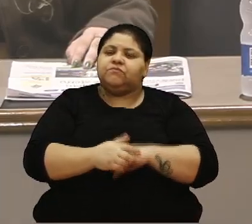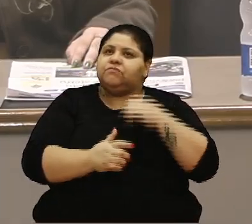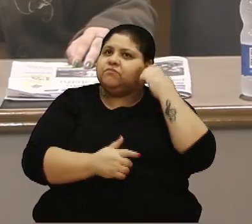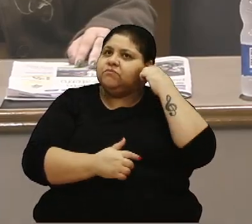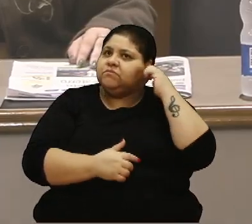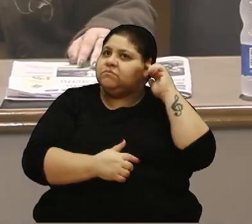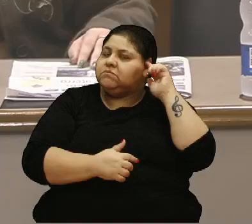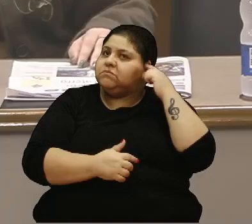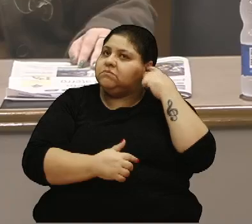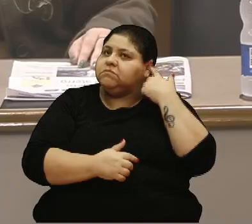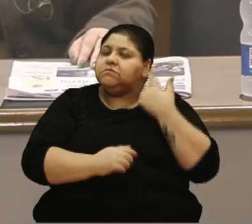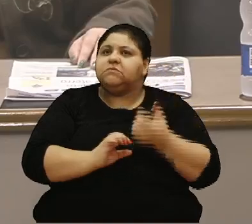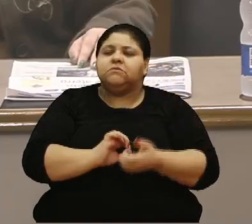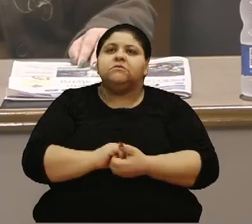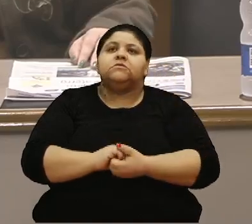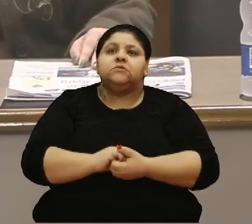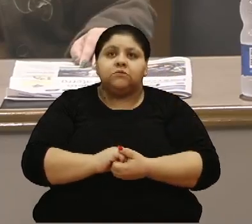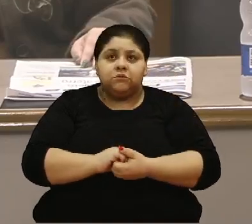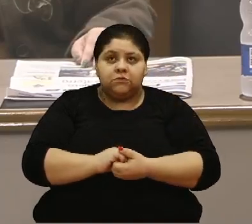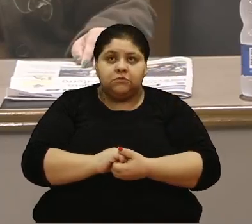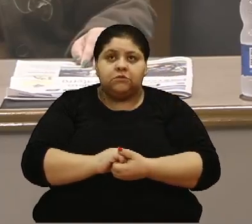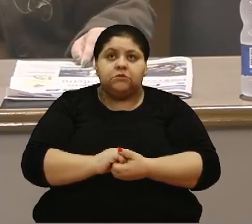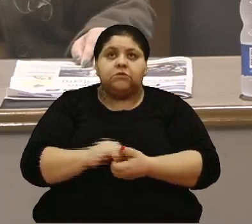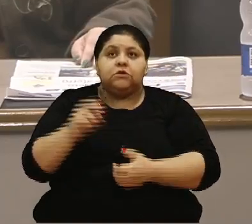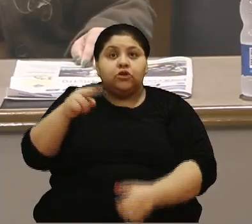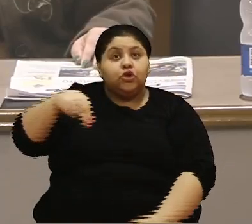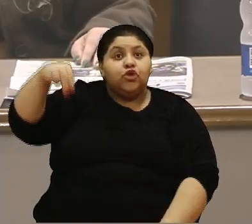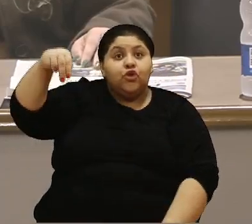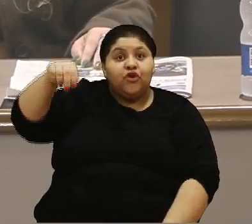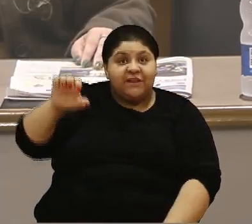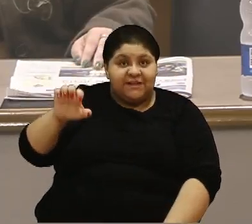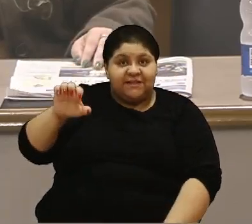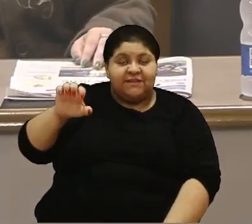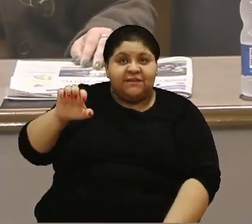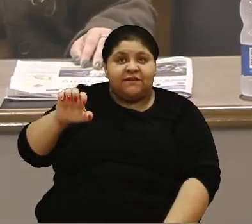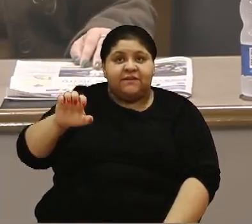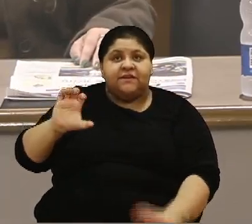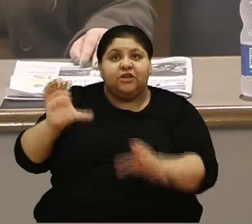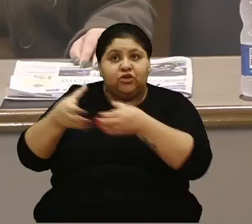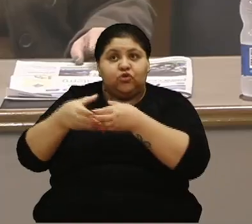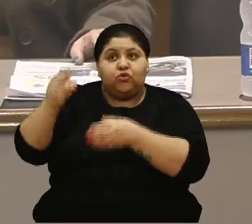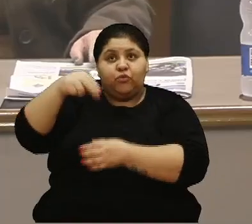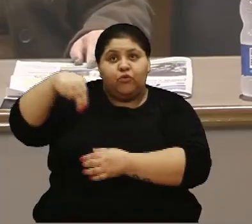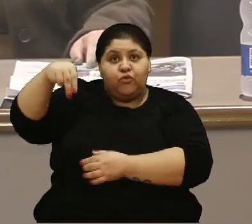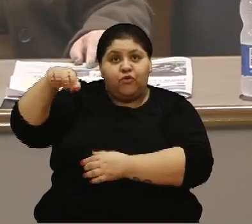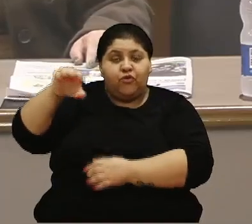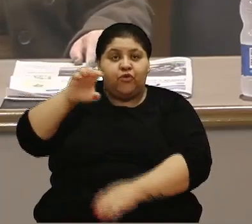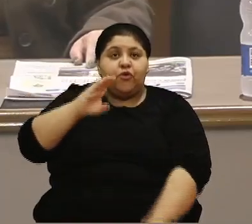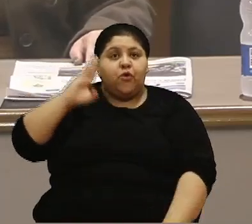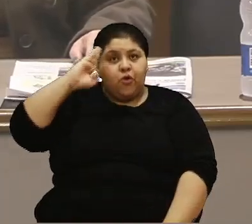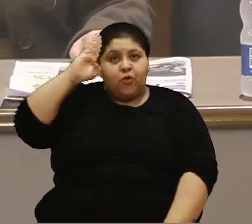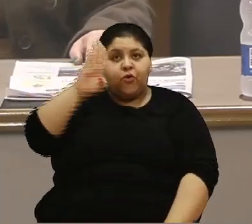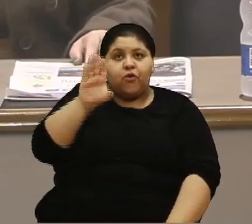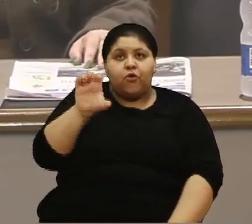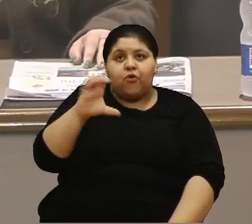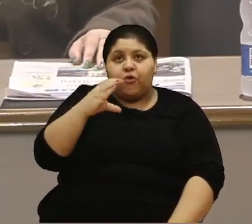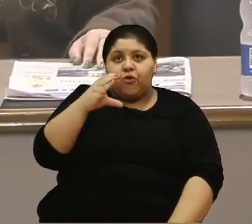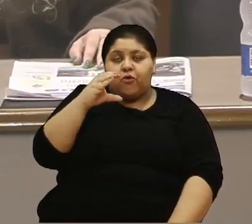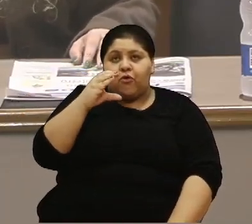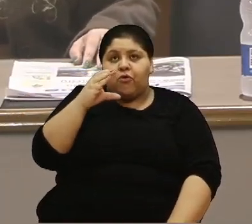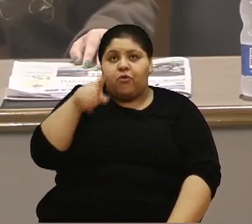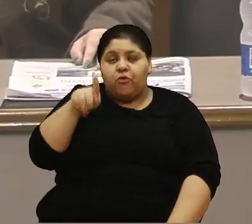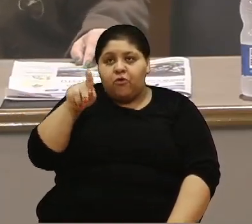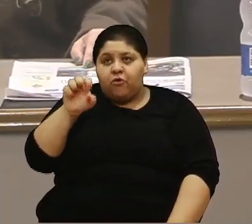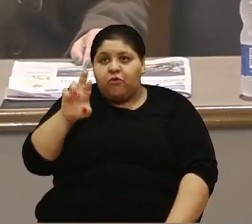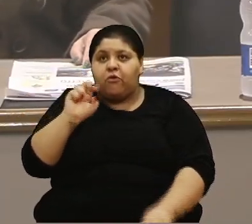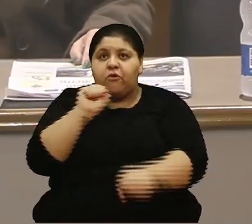ele não é do... CRPO Nordeste, muito obrigado. Do CRPO Nordeste, o coronel Becker, ao qual parou o